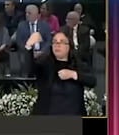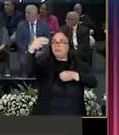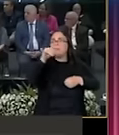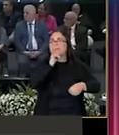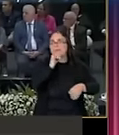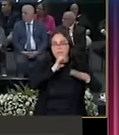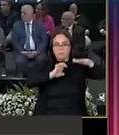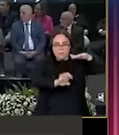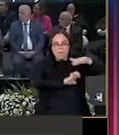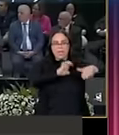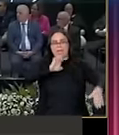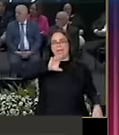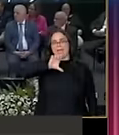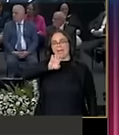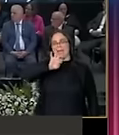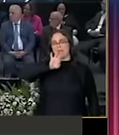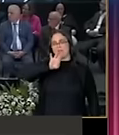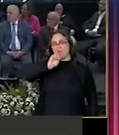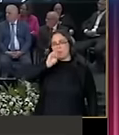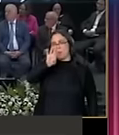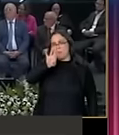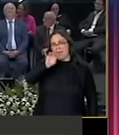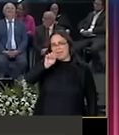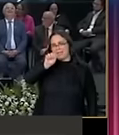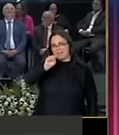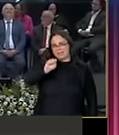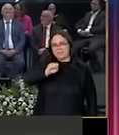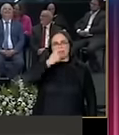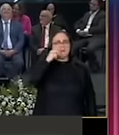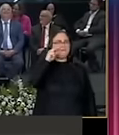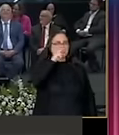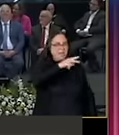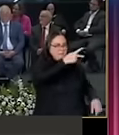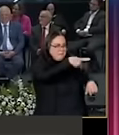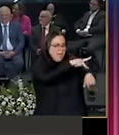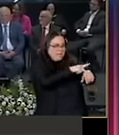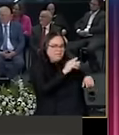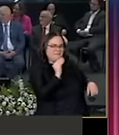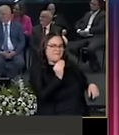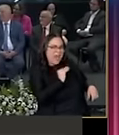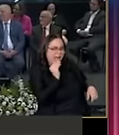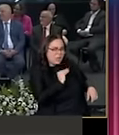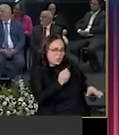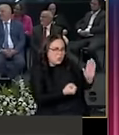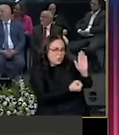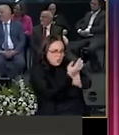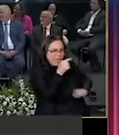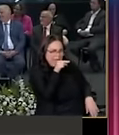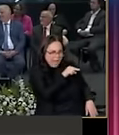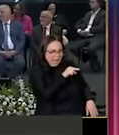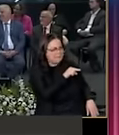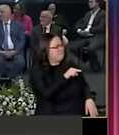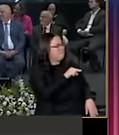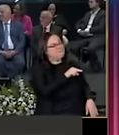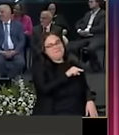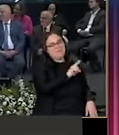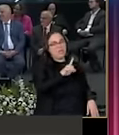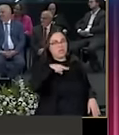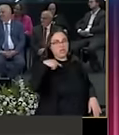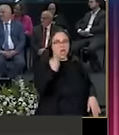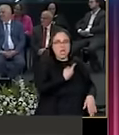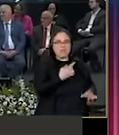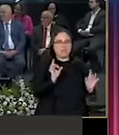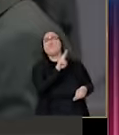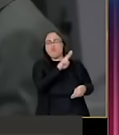com a plateia que ri da piada antes que ela comece. Né, que os caras ficam